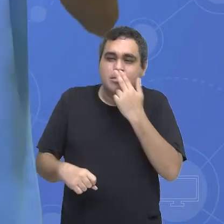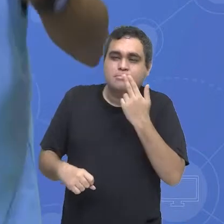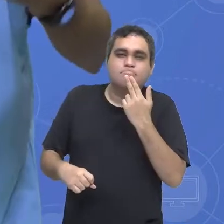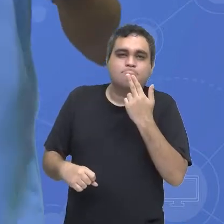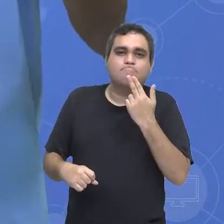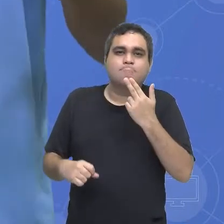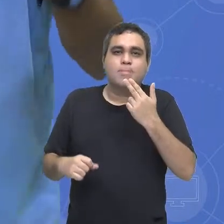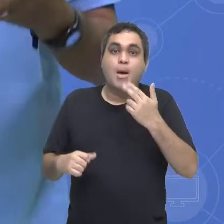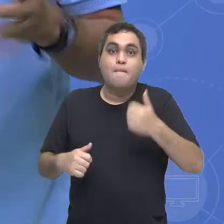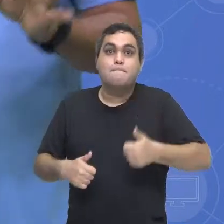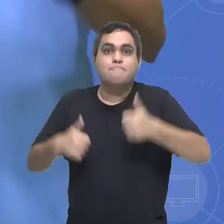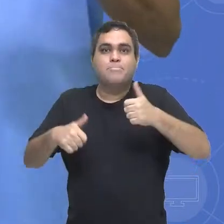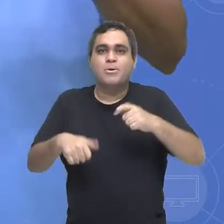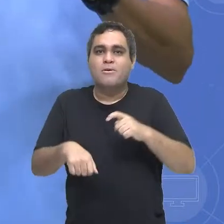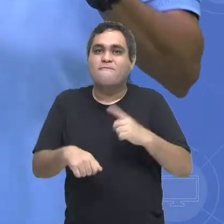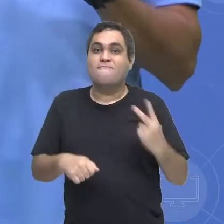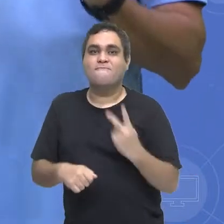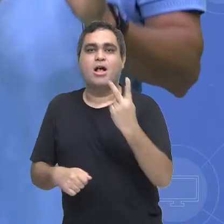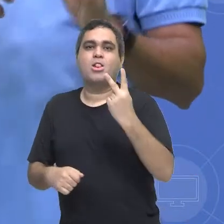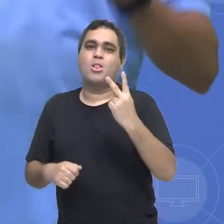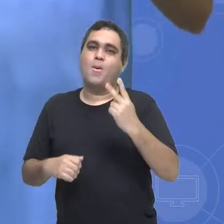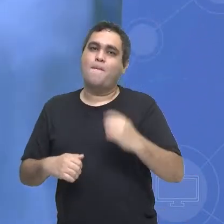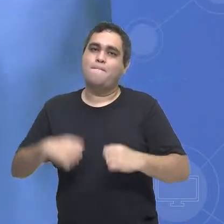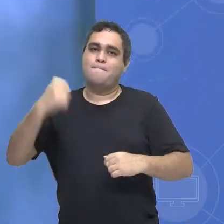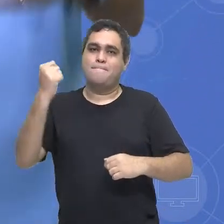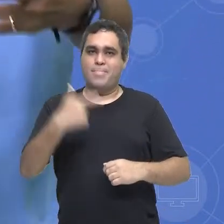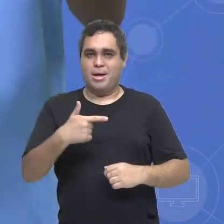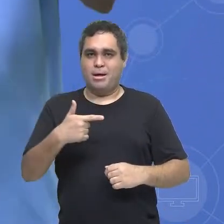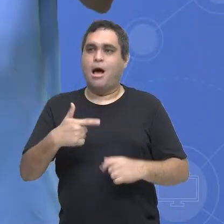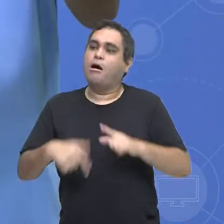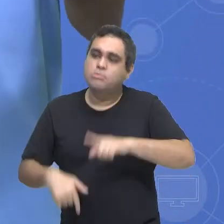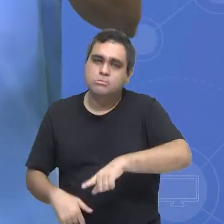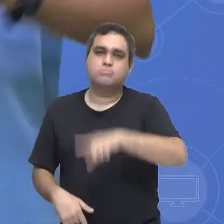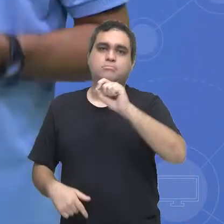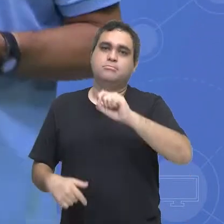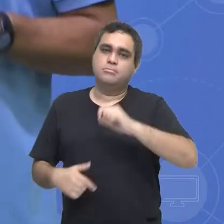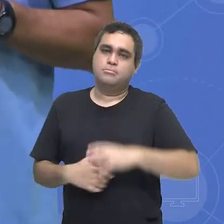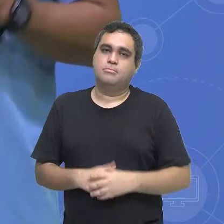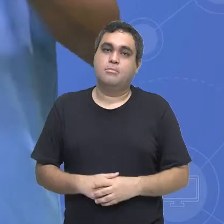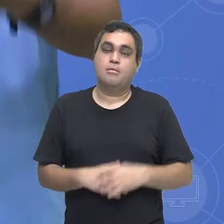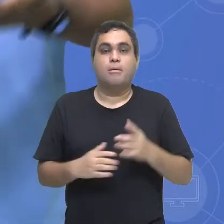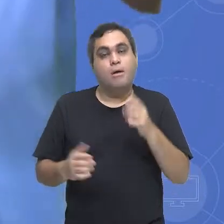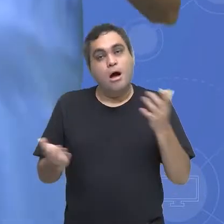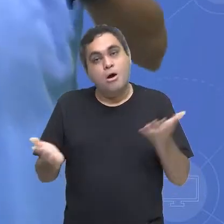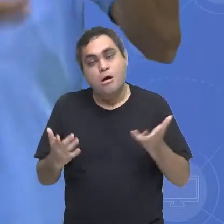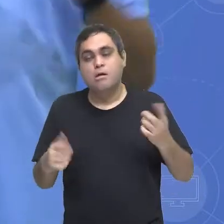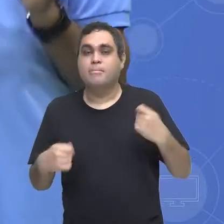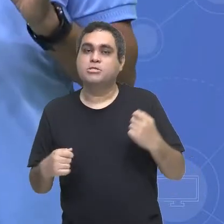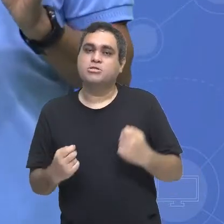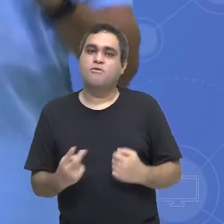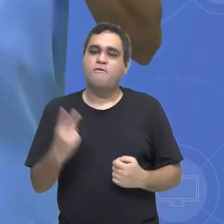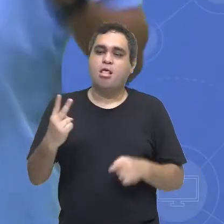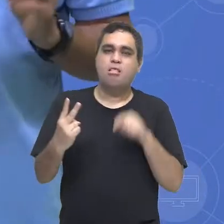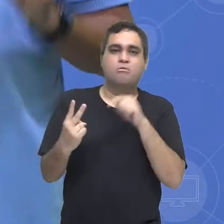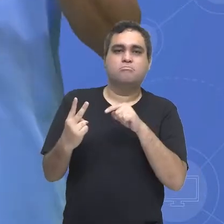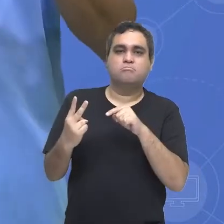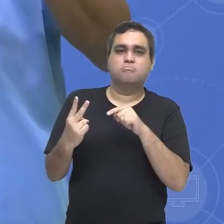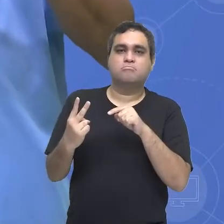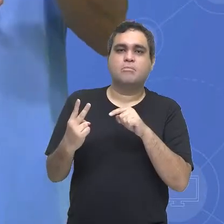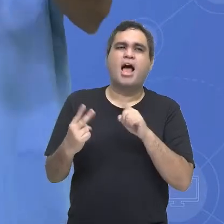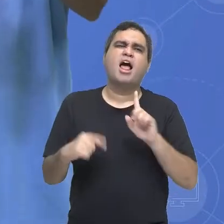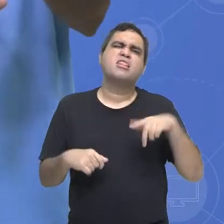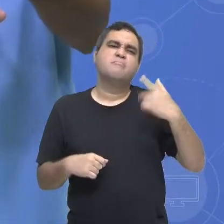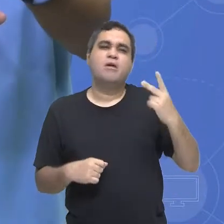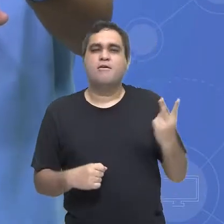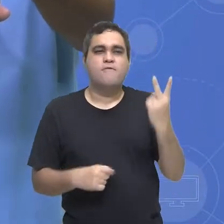quê? Mais valor. Hoje, no momento, eu preciso desse valor aqui para dar continuidade ao meu processo